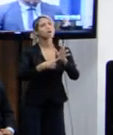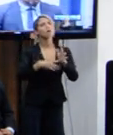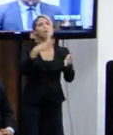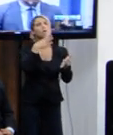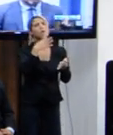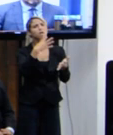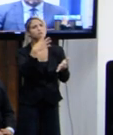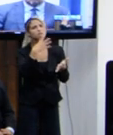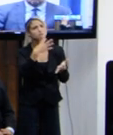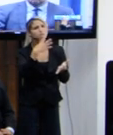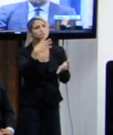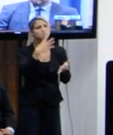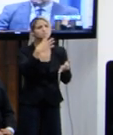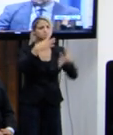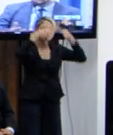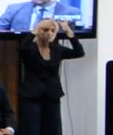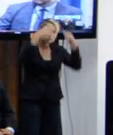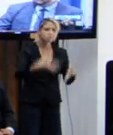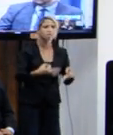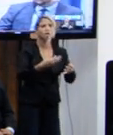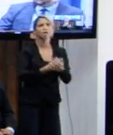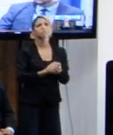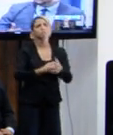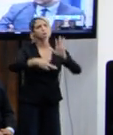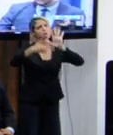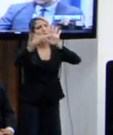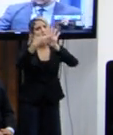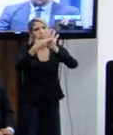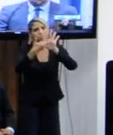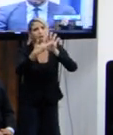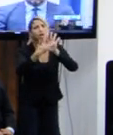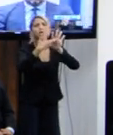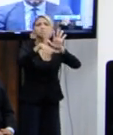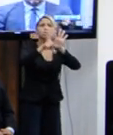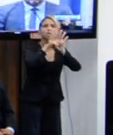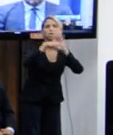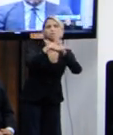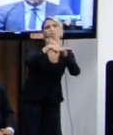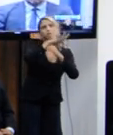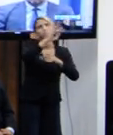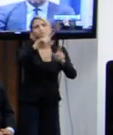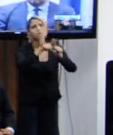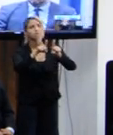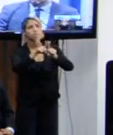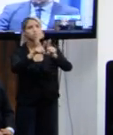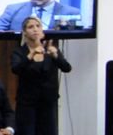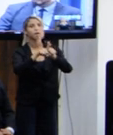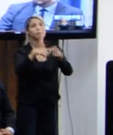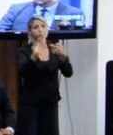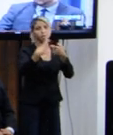vereadoras reconhecem. Um conhecimento profundo do regimento interno, da lei orgânica, de vez em quando a